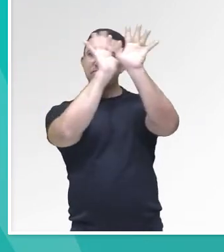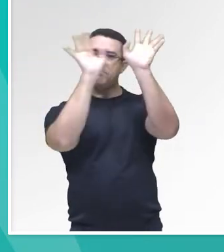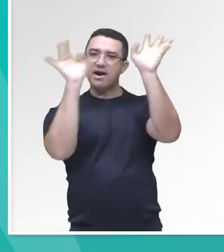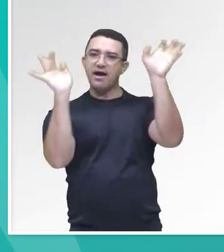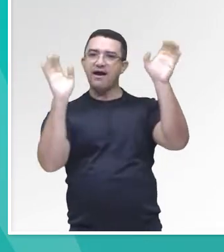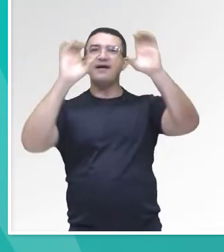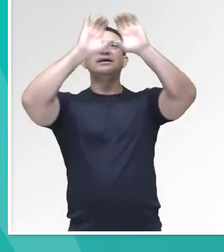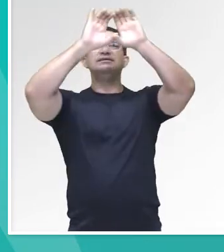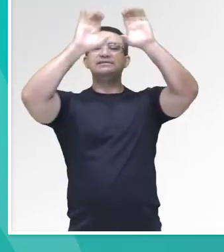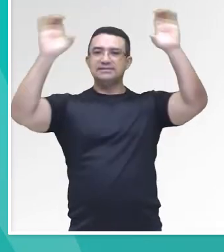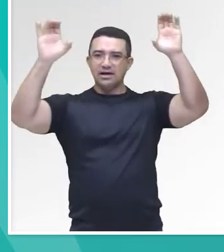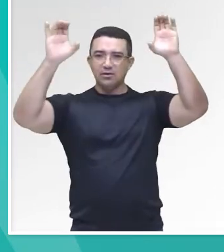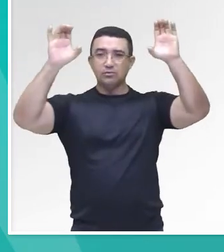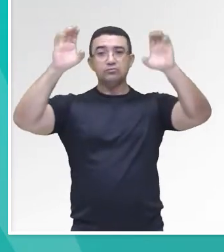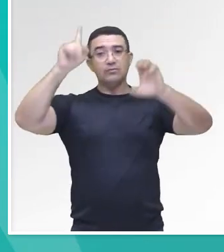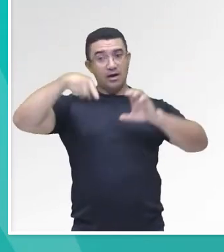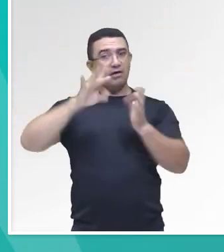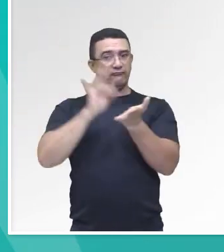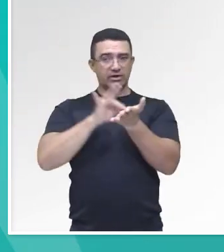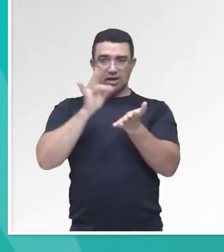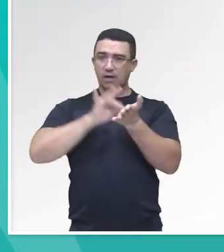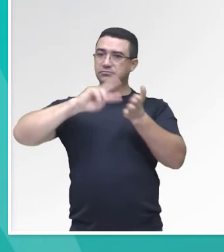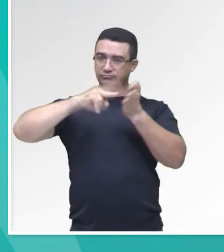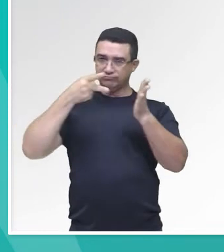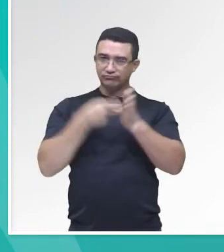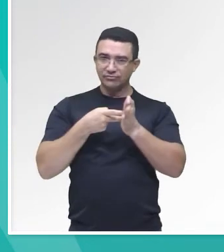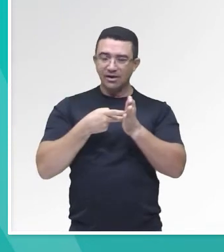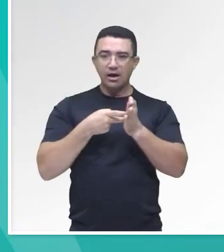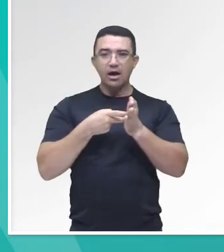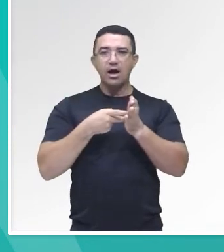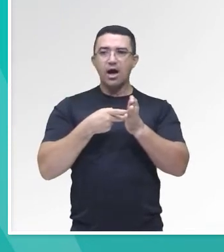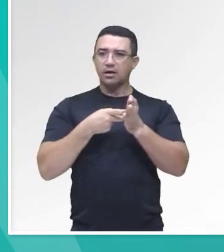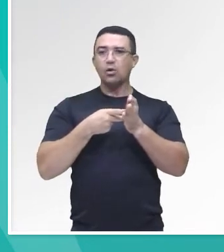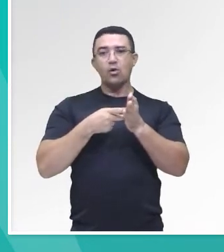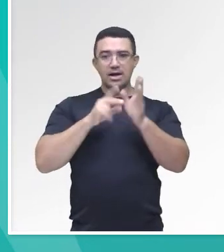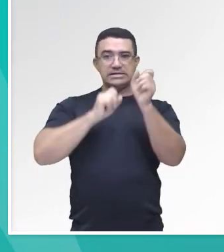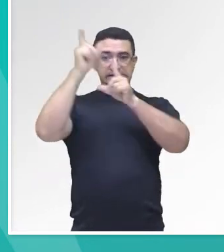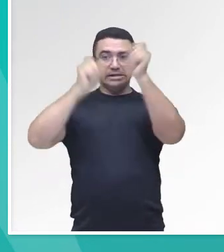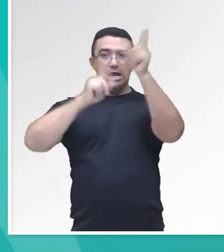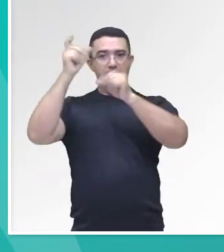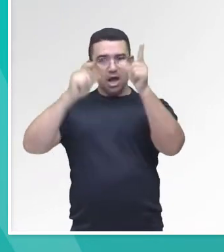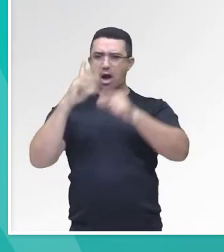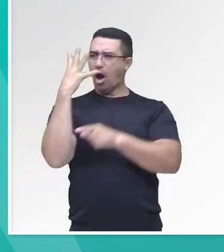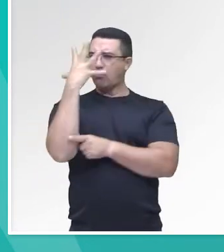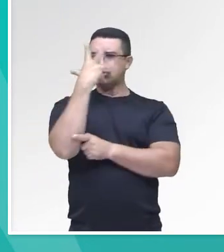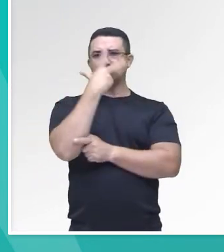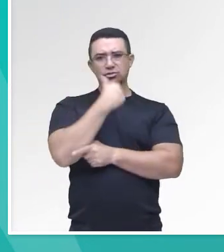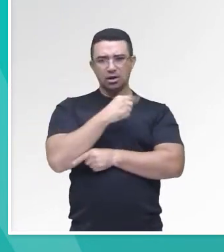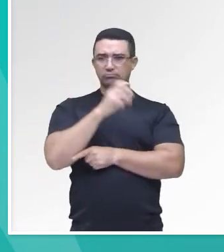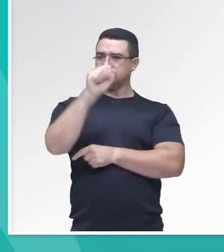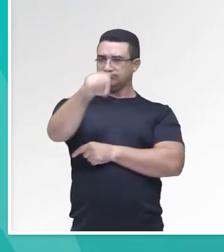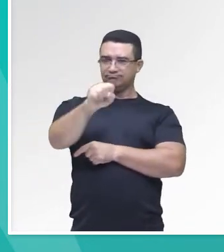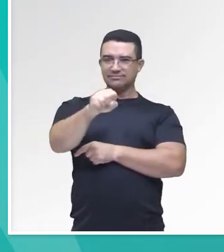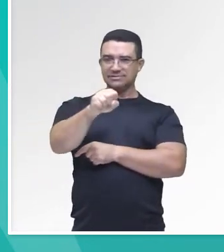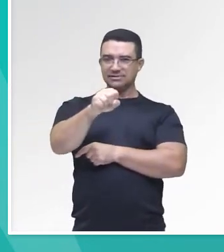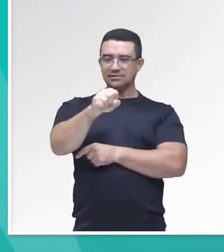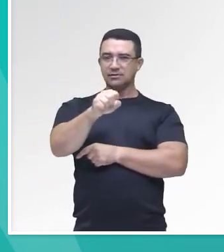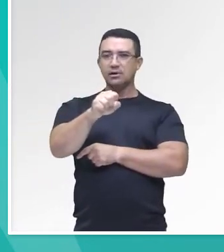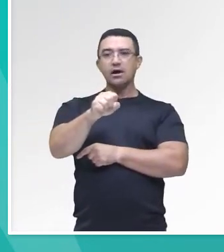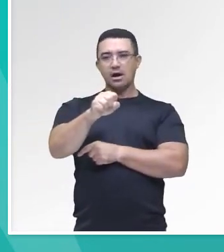lá as estrelas, e aí, claro, ela tem uma beleza, né? Quem não admira? Então, aqui,